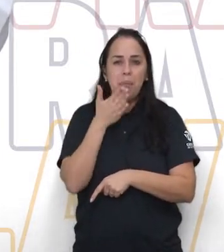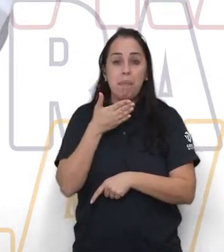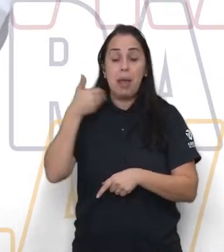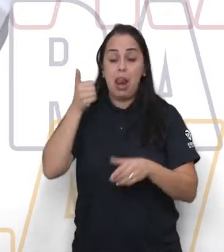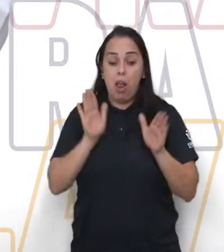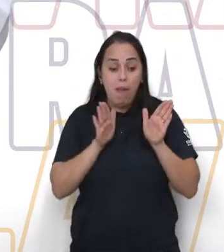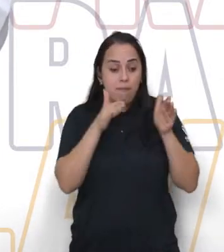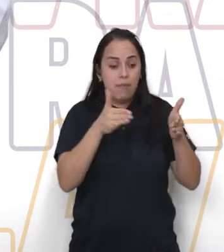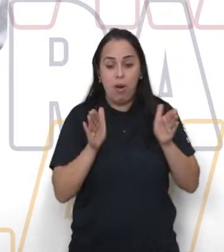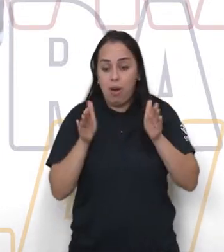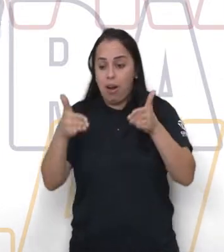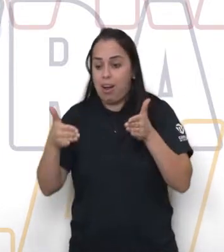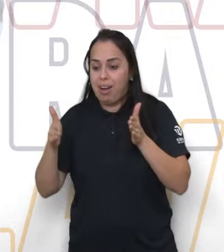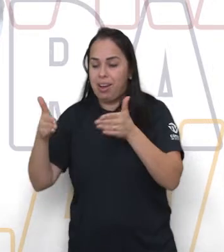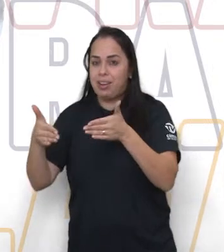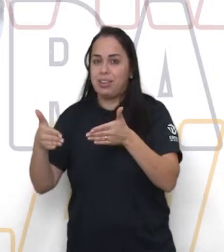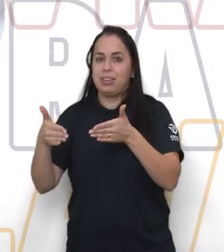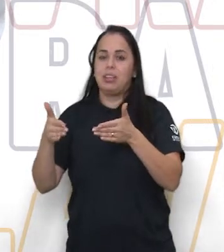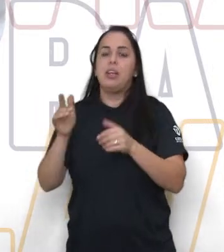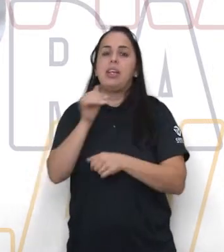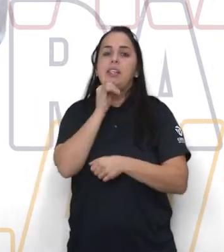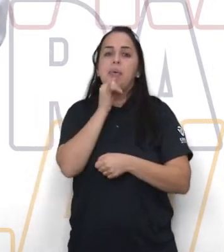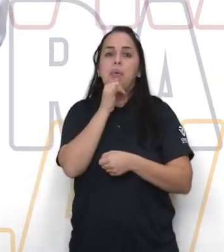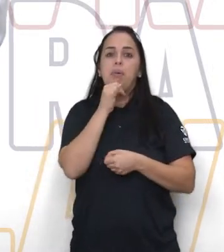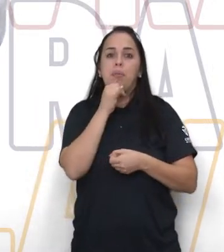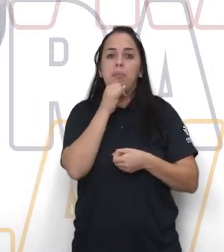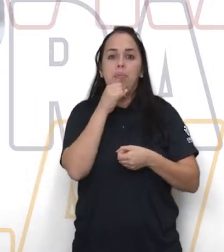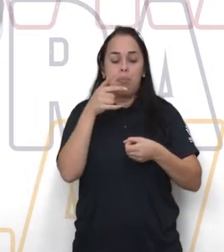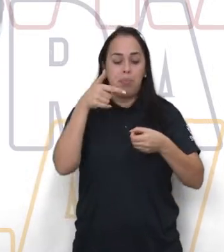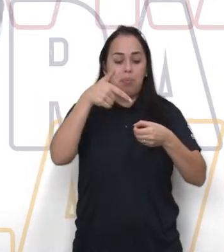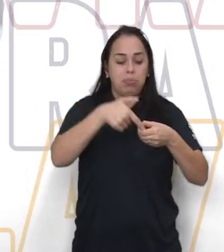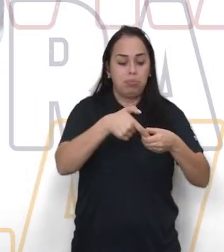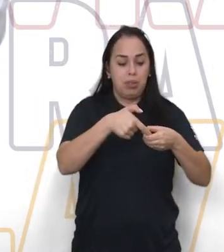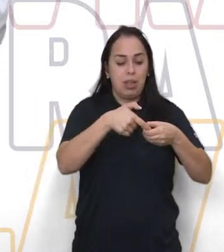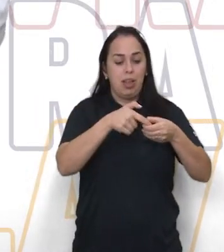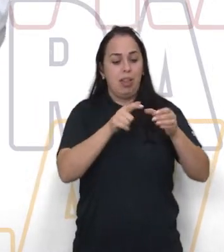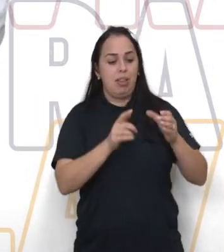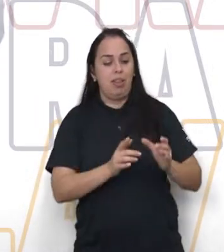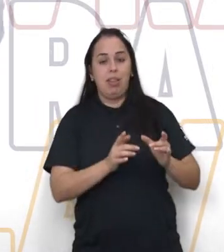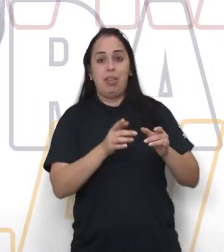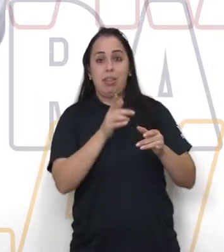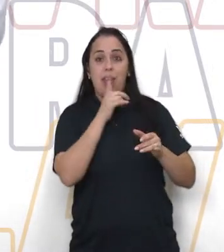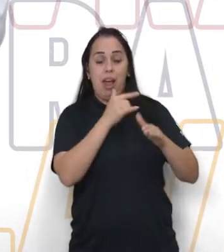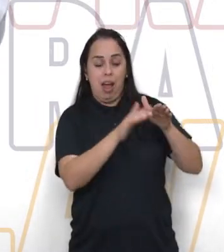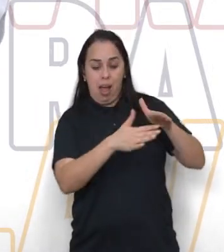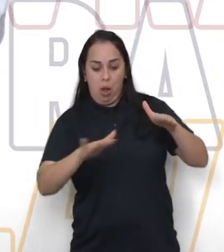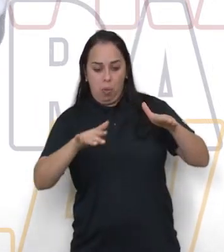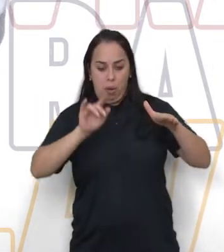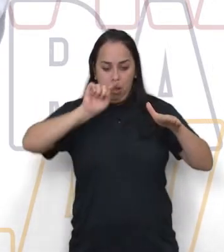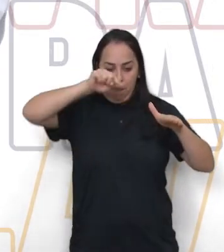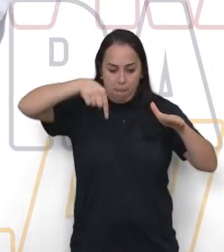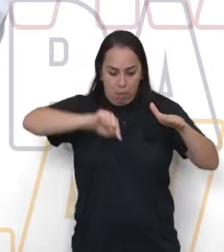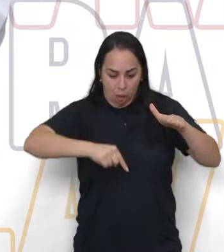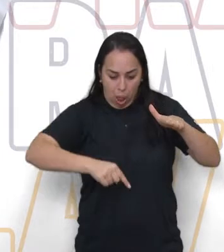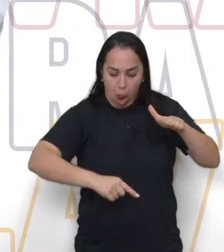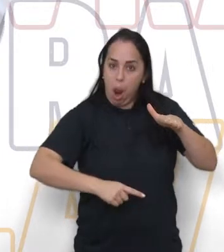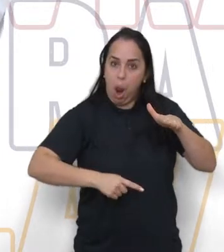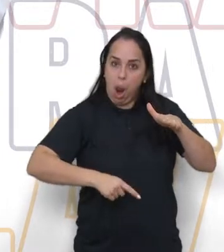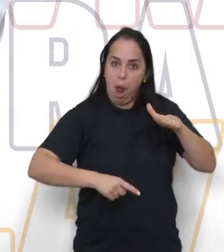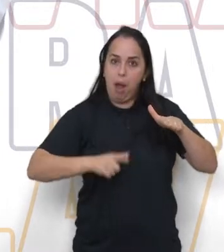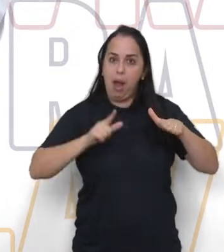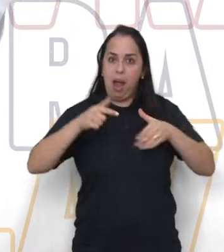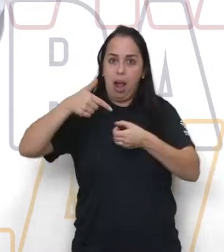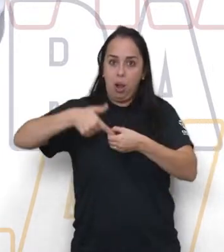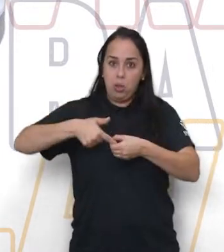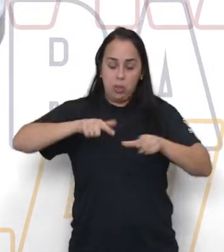mais mais específicas né para você tirar um petróleo hoje de uma lâmina de 7.000 metros de profundidade né do pré-sal você